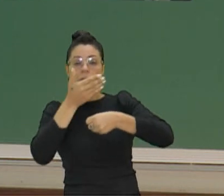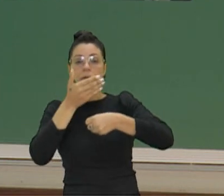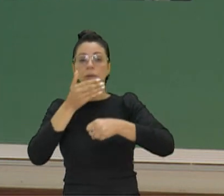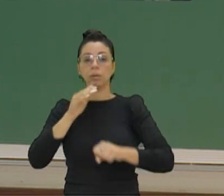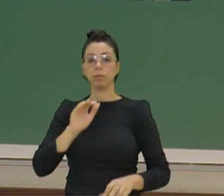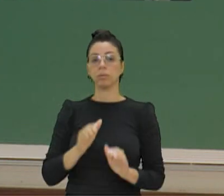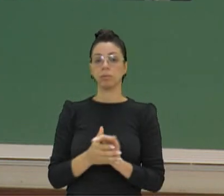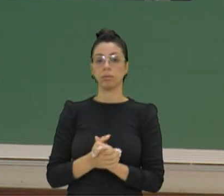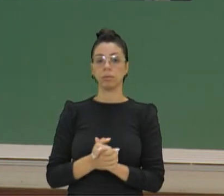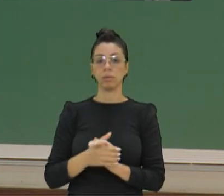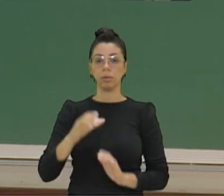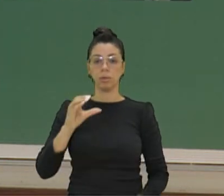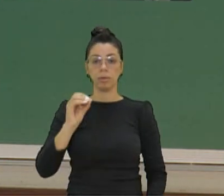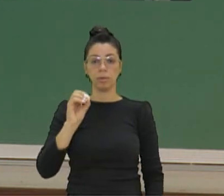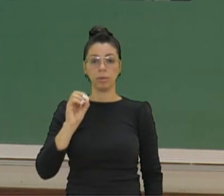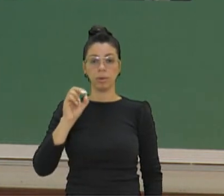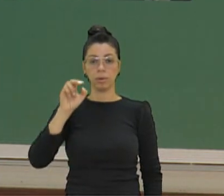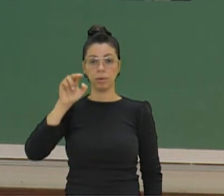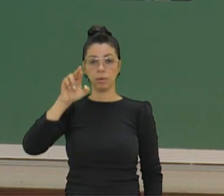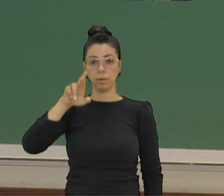chamada de córnea.